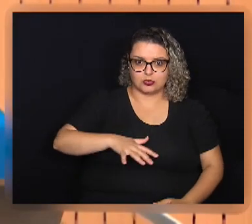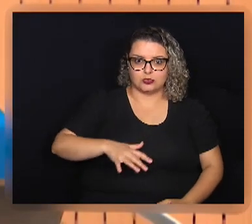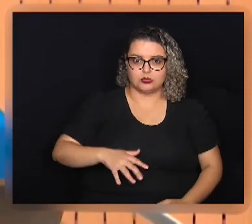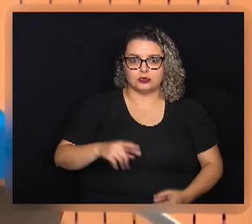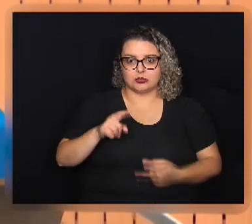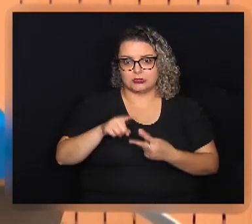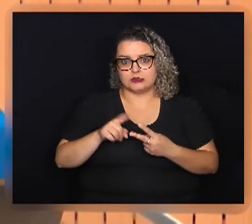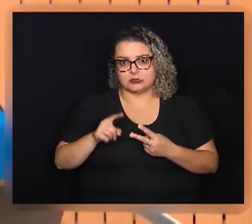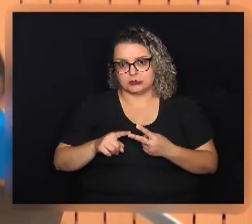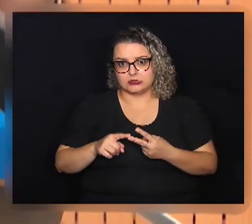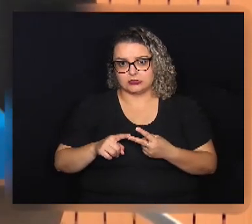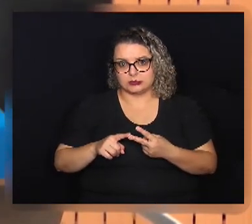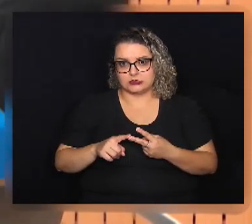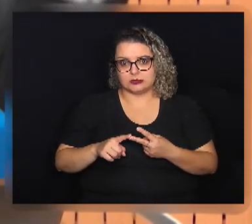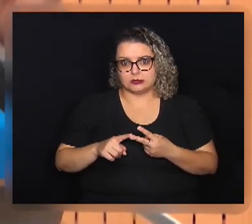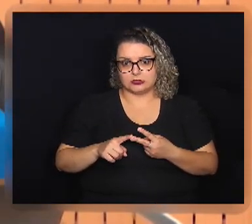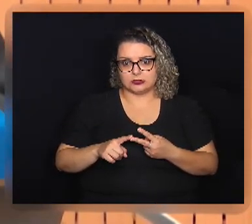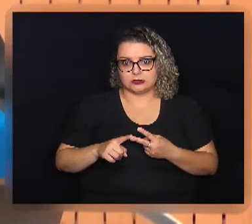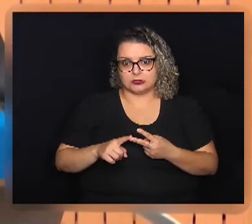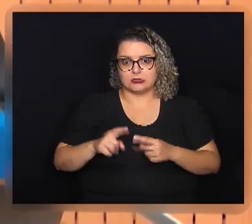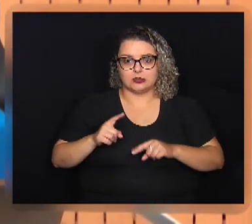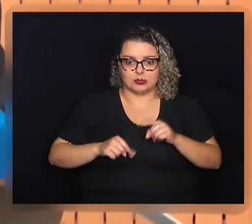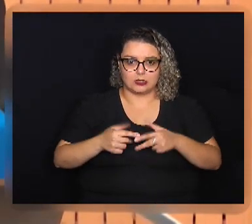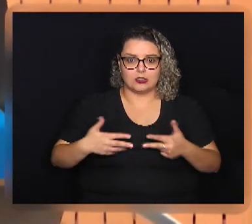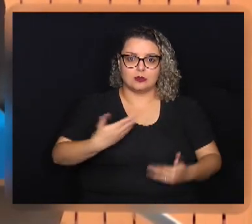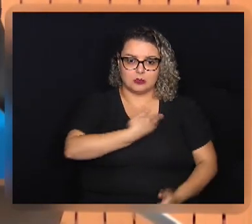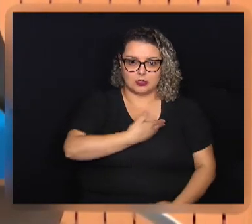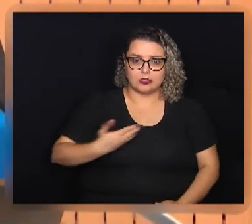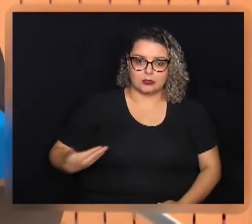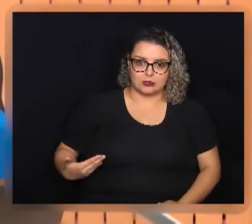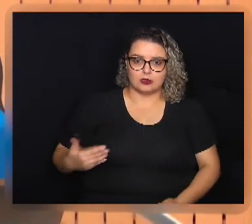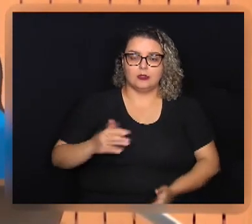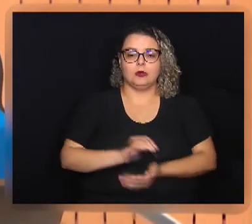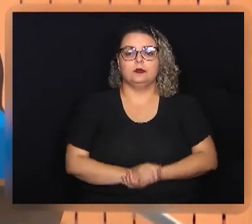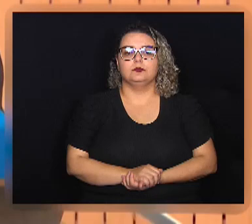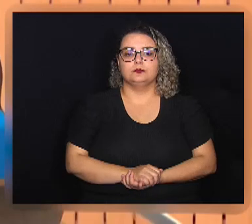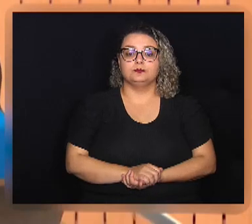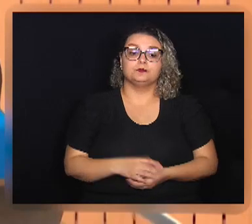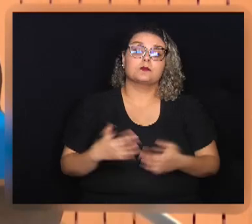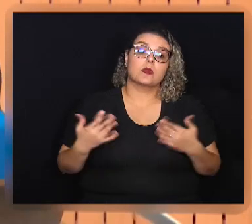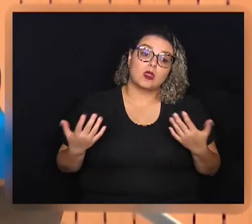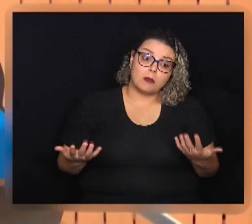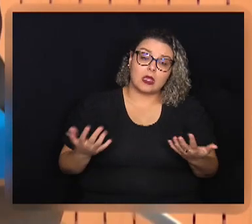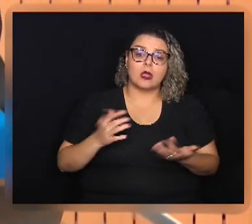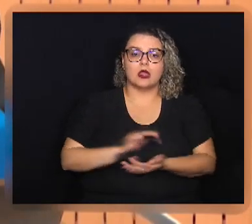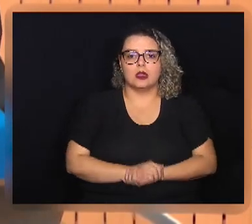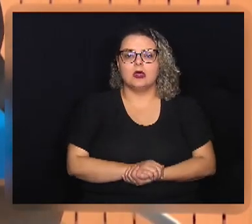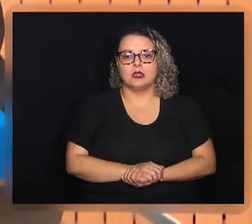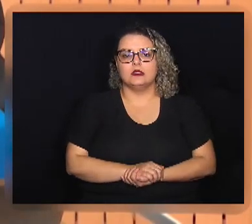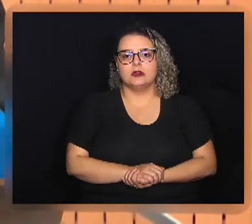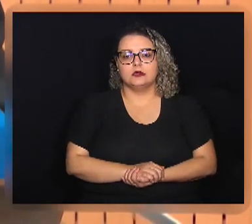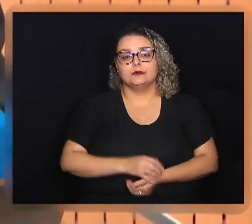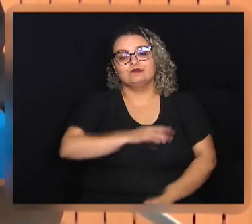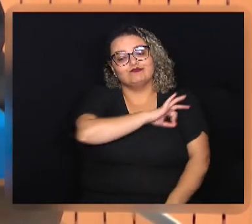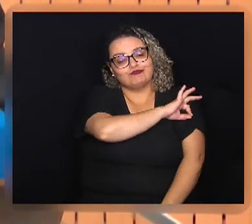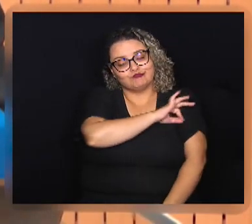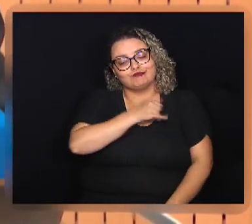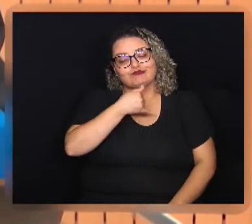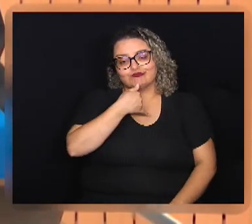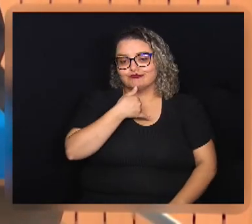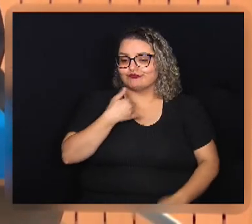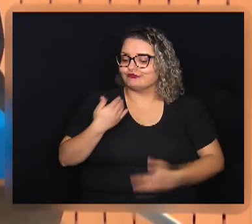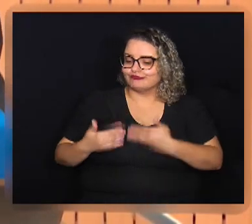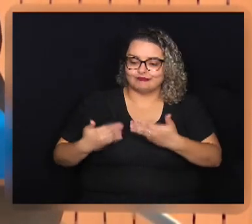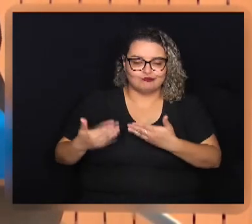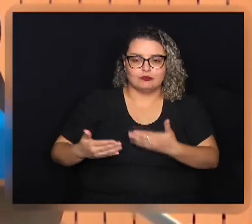equipamentos públicos. Mas a coisa na Prefeitura, infelizmente, não anda na